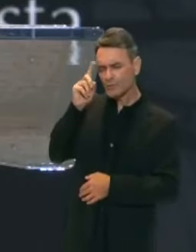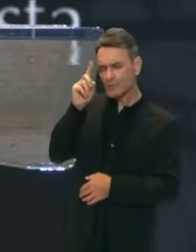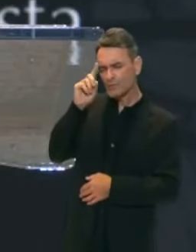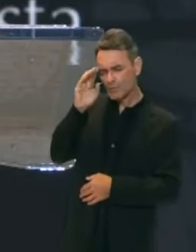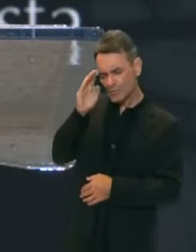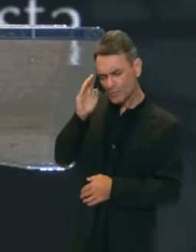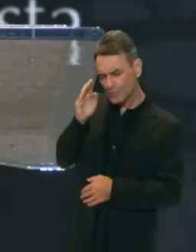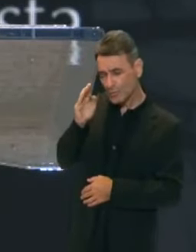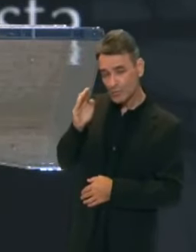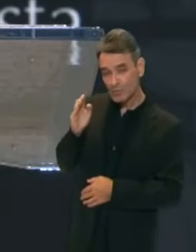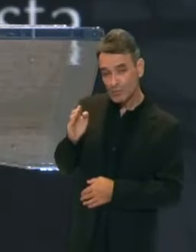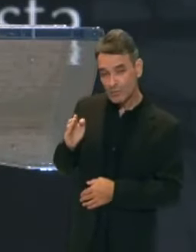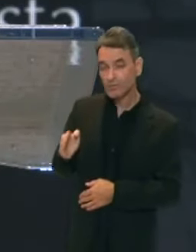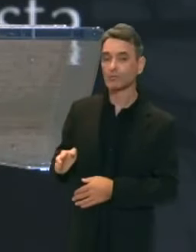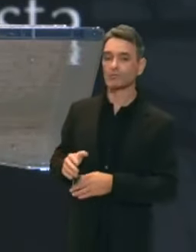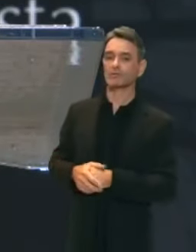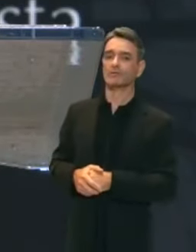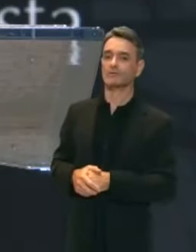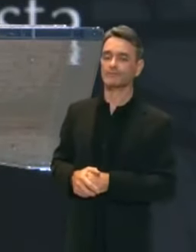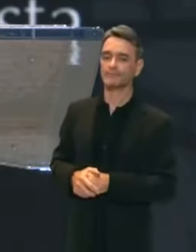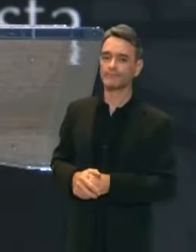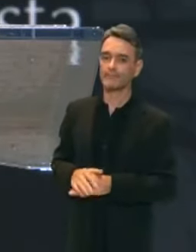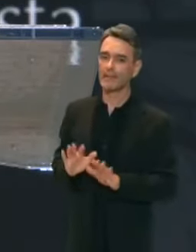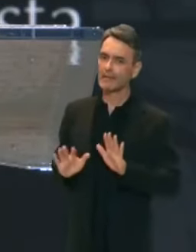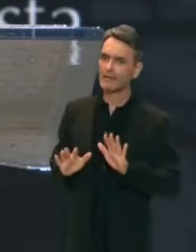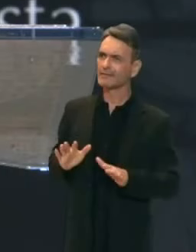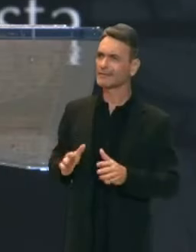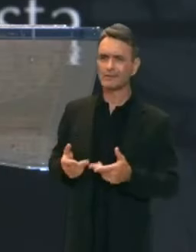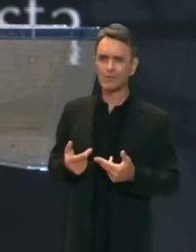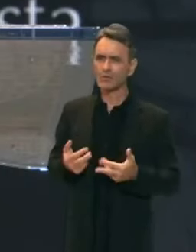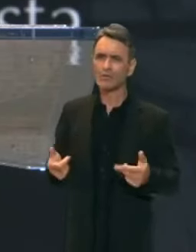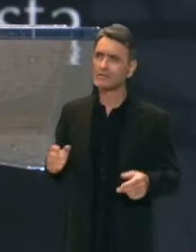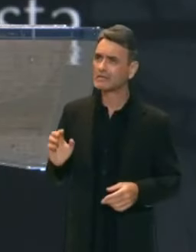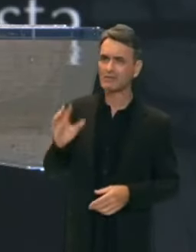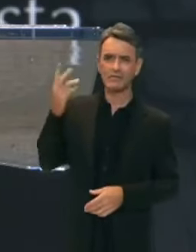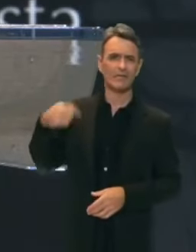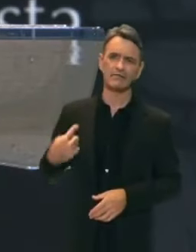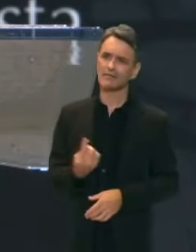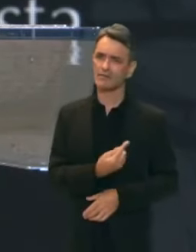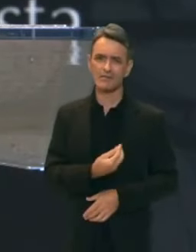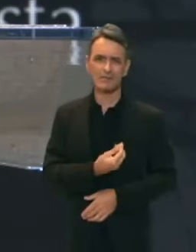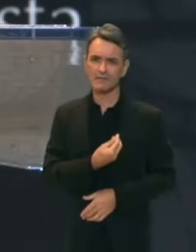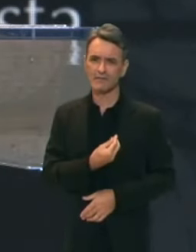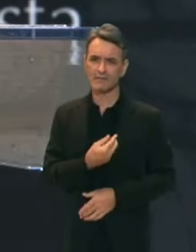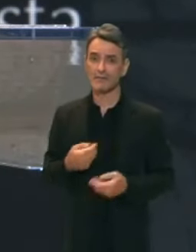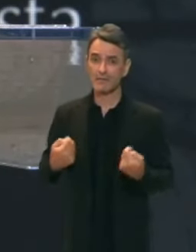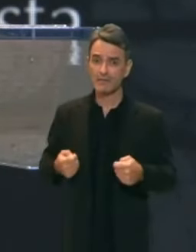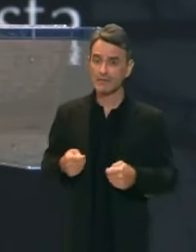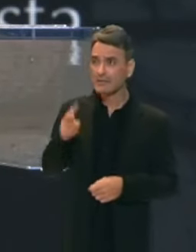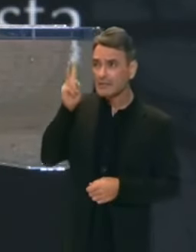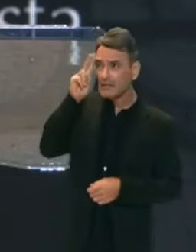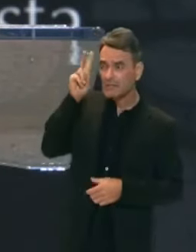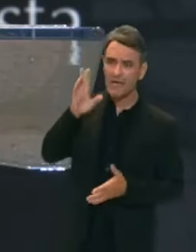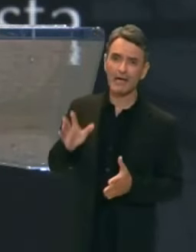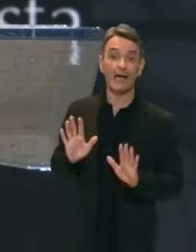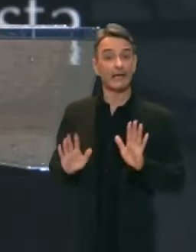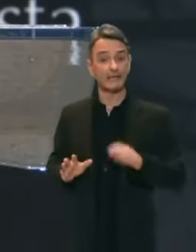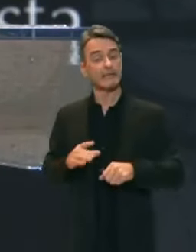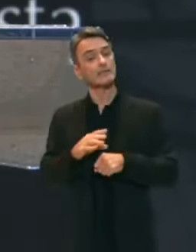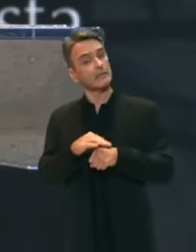em meio às mais diversas situações. Lembre-se de Deus em meio à